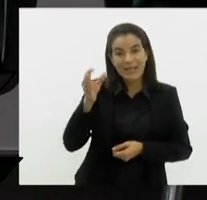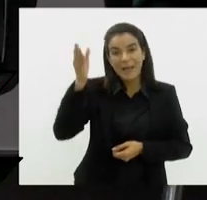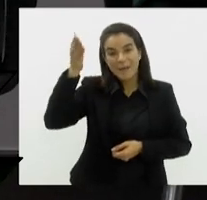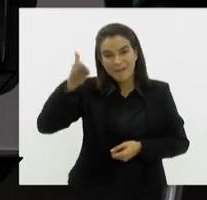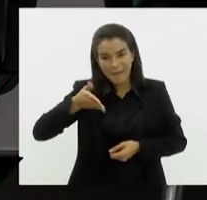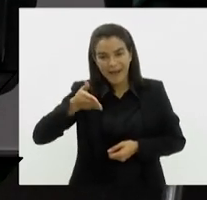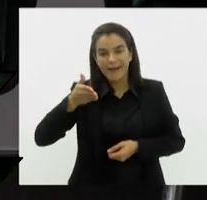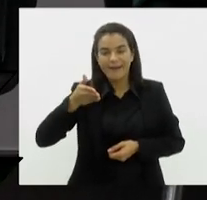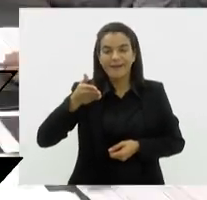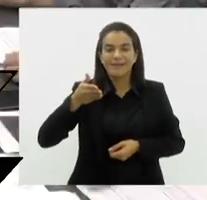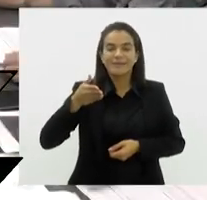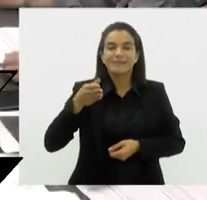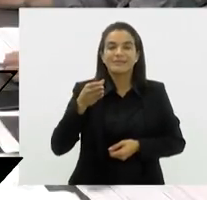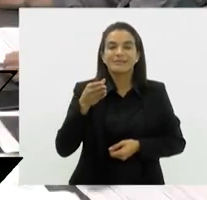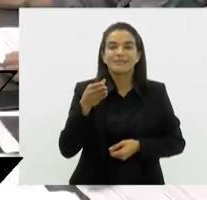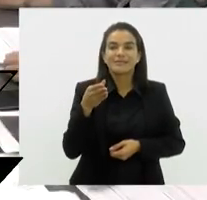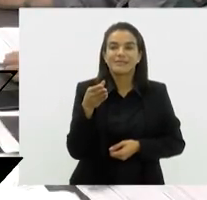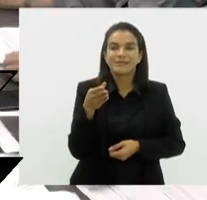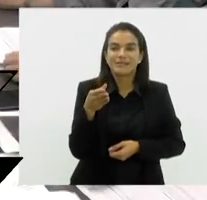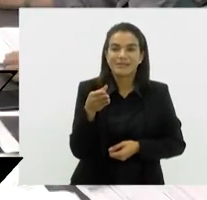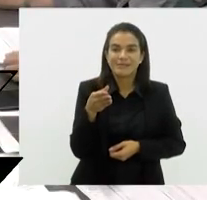essa mesma solução.